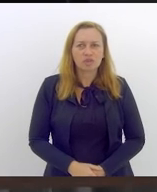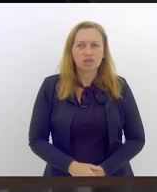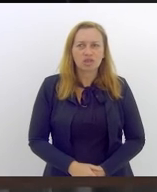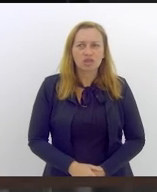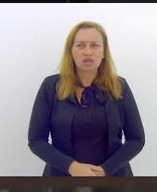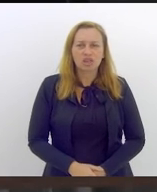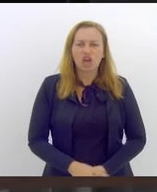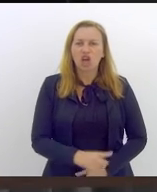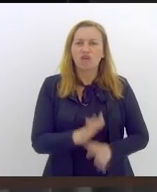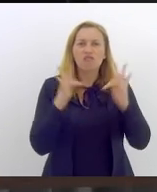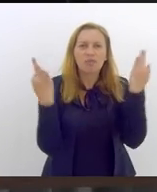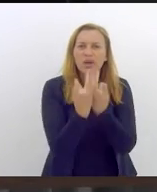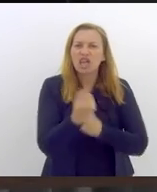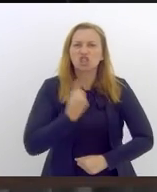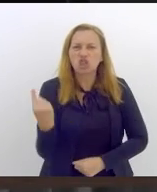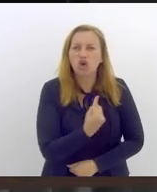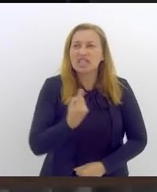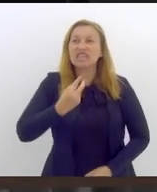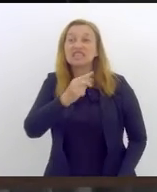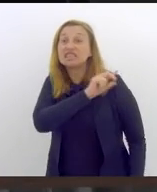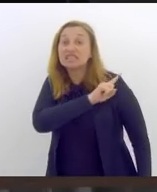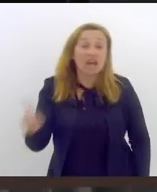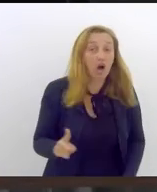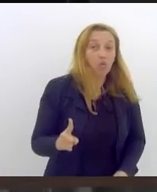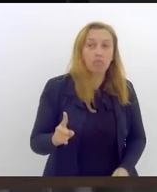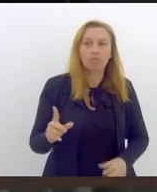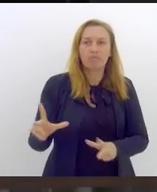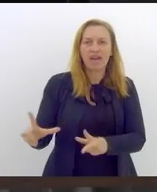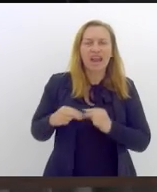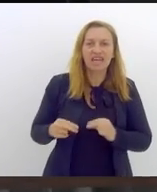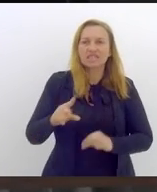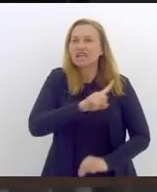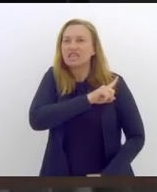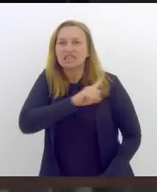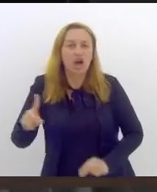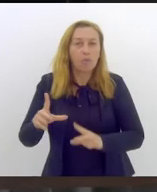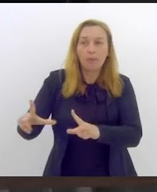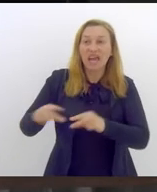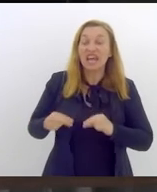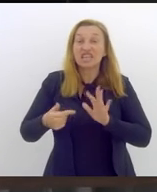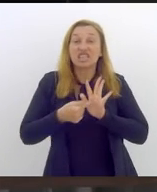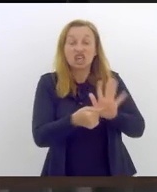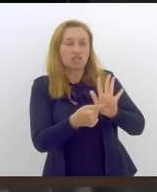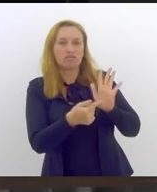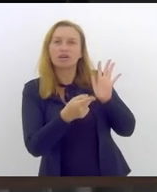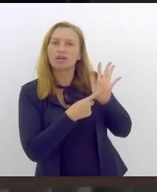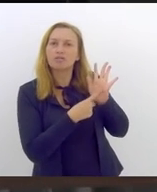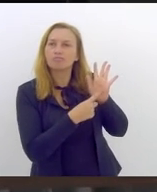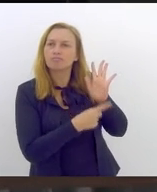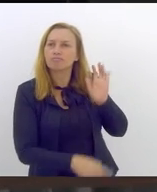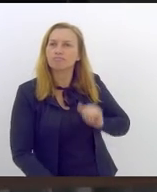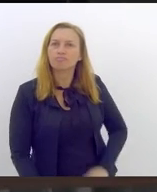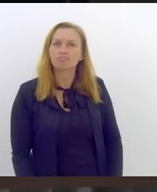nossas famílias não merecem não merecem isto